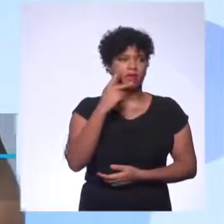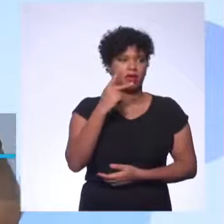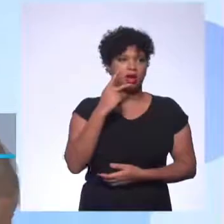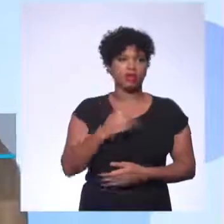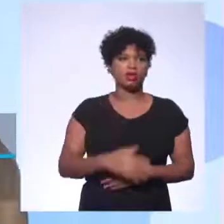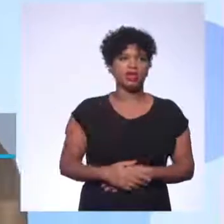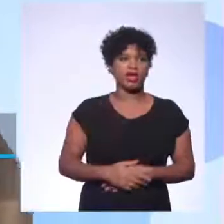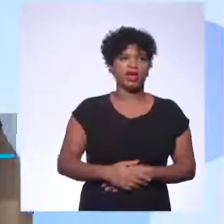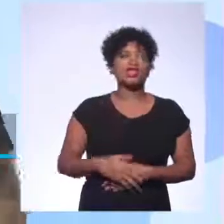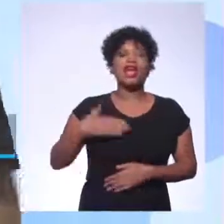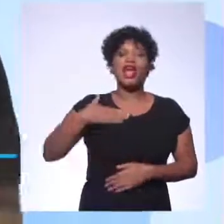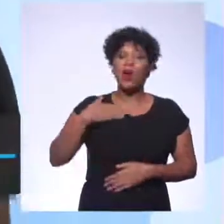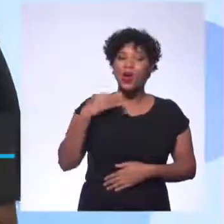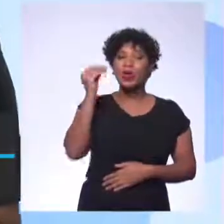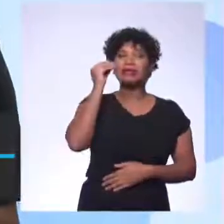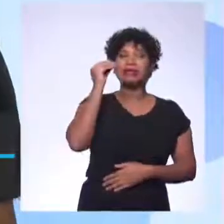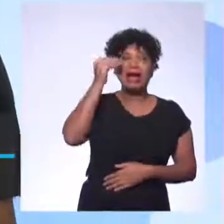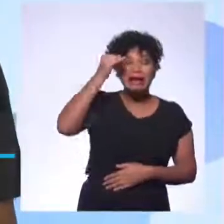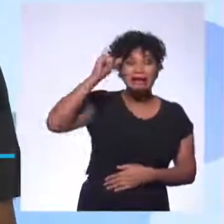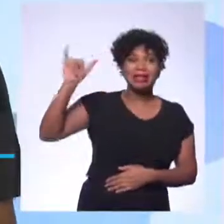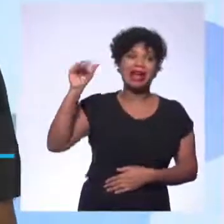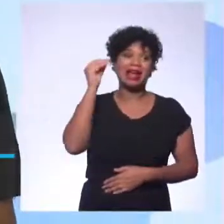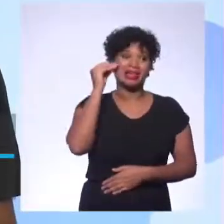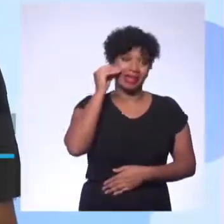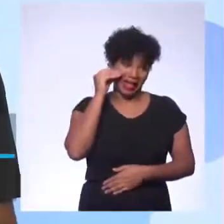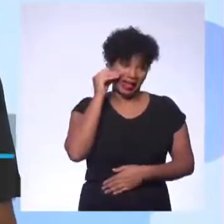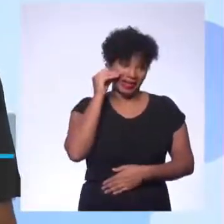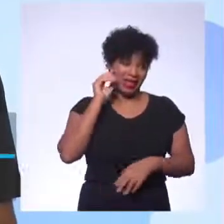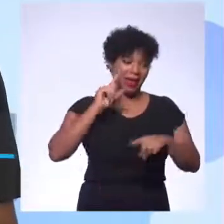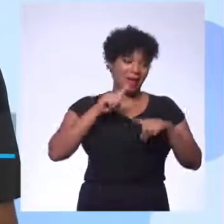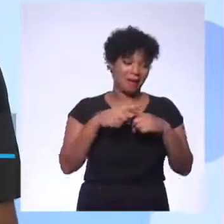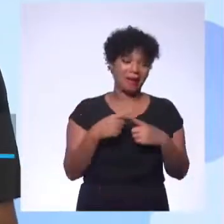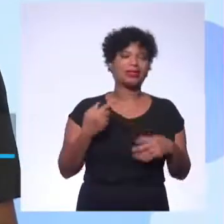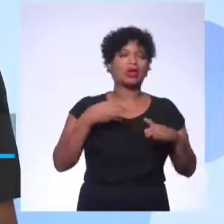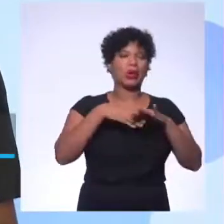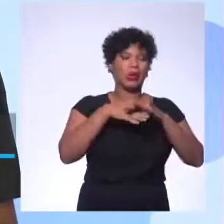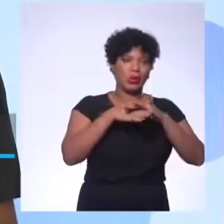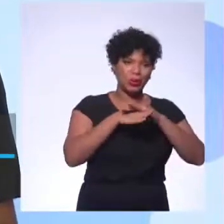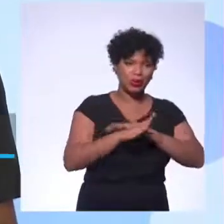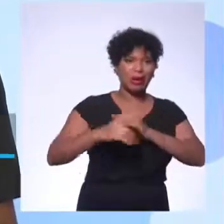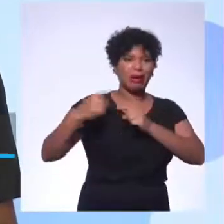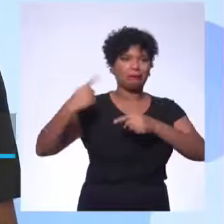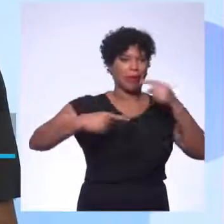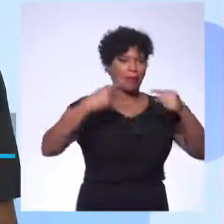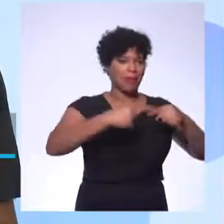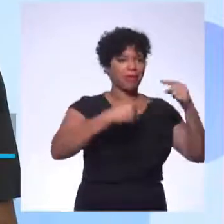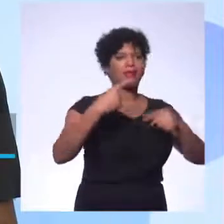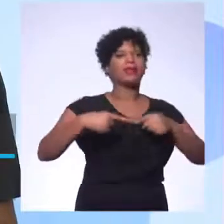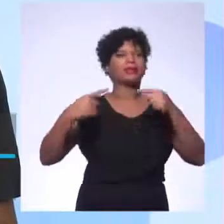Então, aquele negócio, eu tento evitar, eu pago muito para não entrar, mas às vezes não tem jeito, eu acabo entrando em polêmicas.